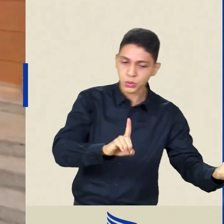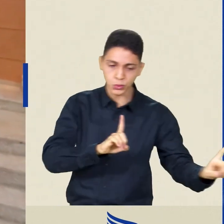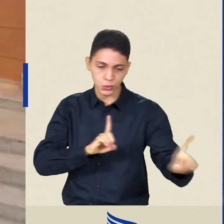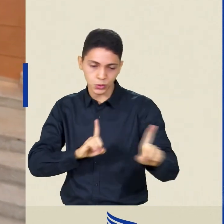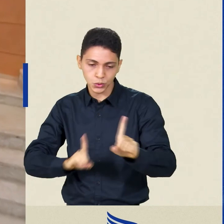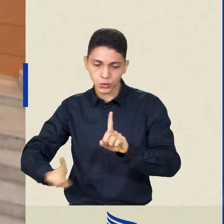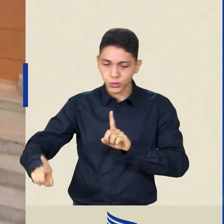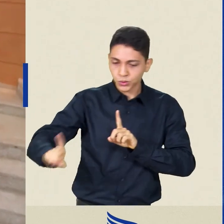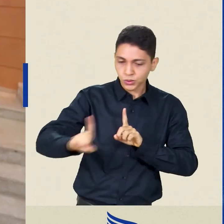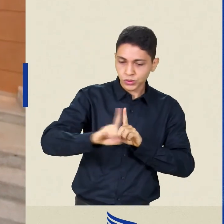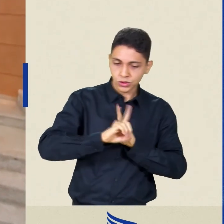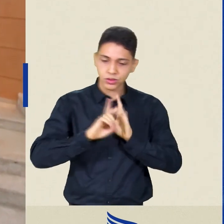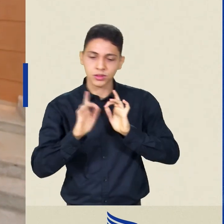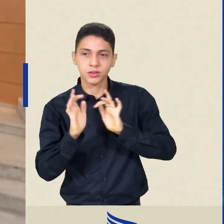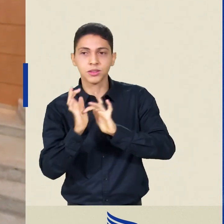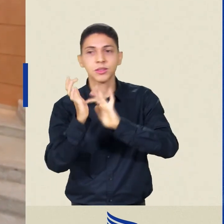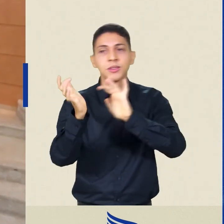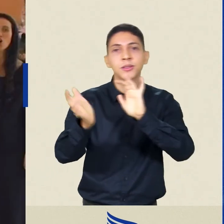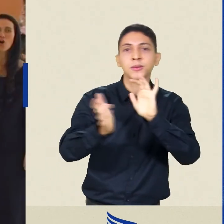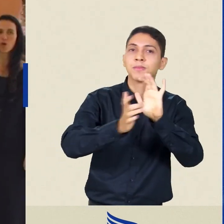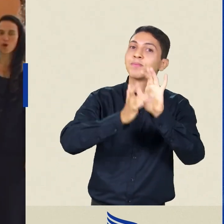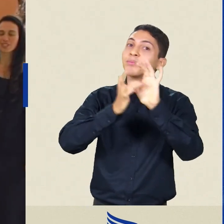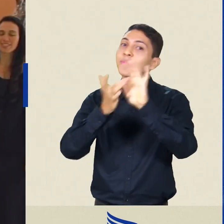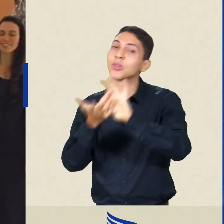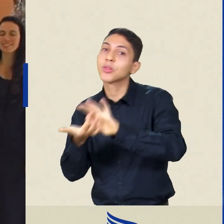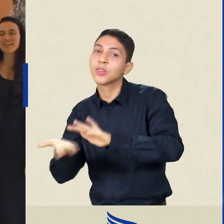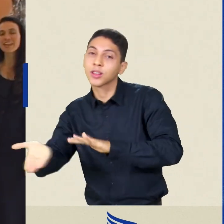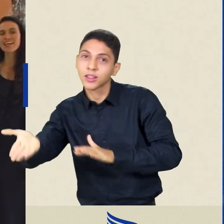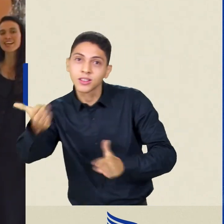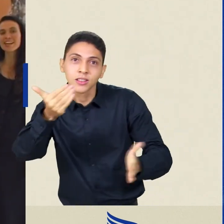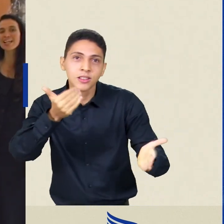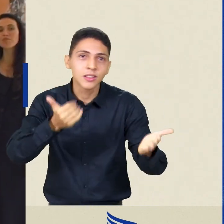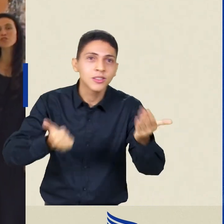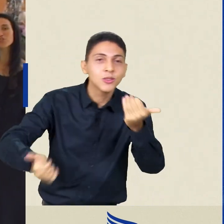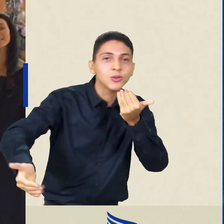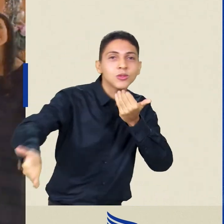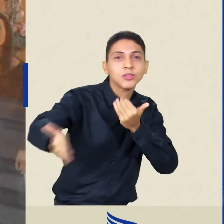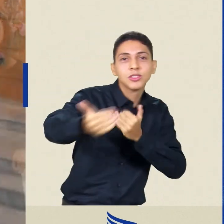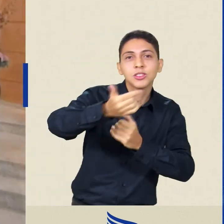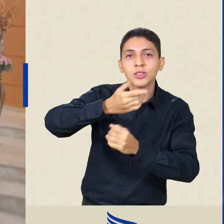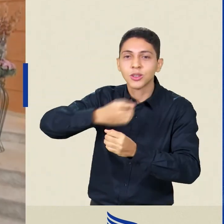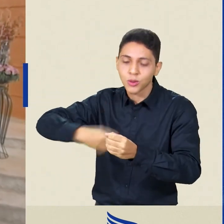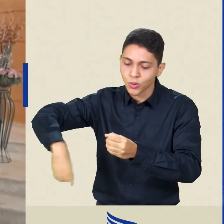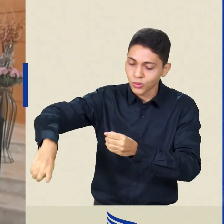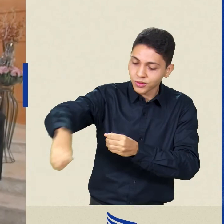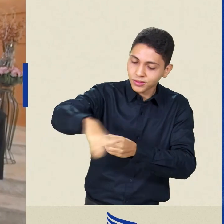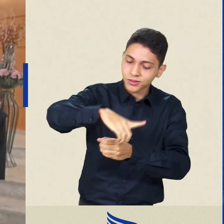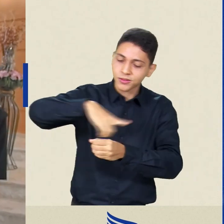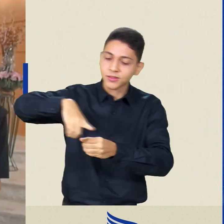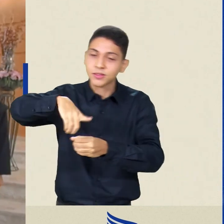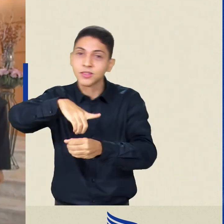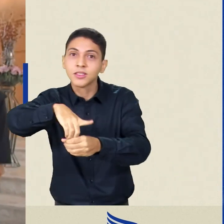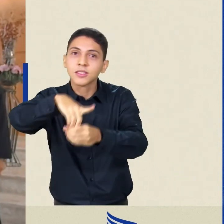senda certa. Ó, trazei-me o dízimo